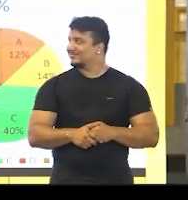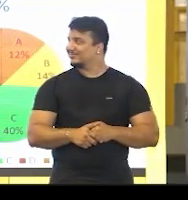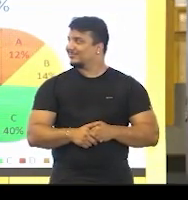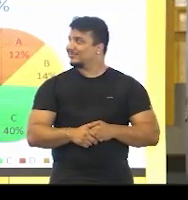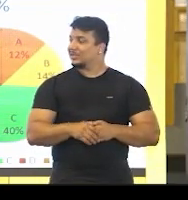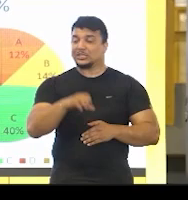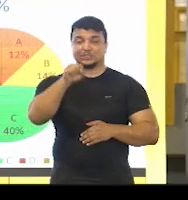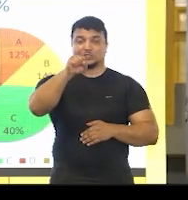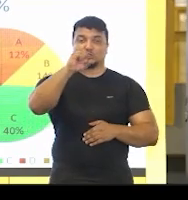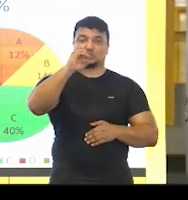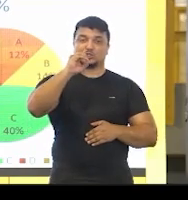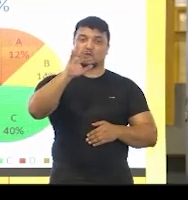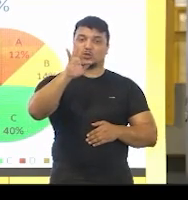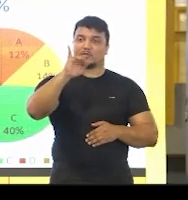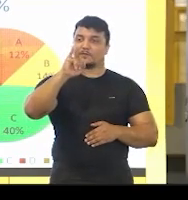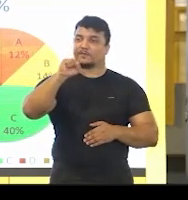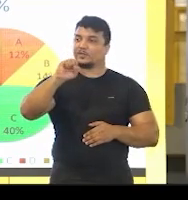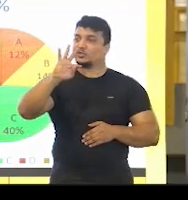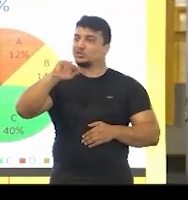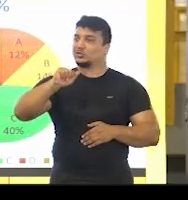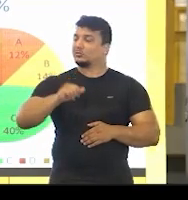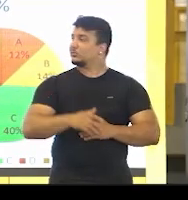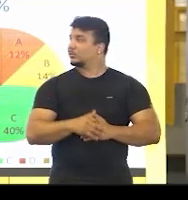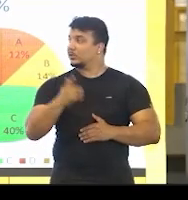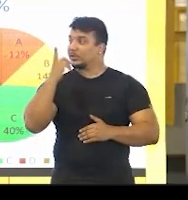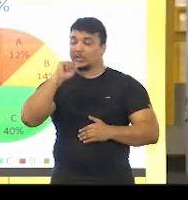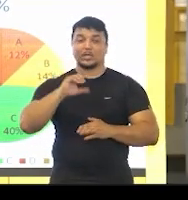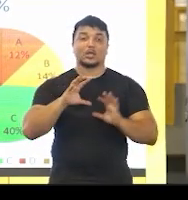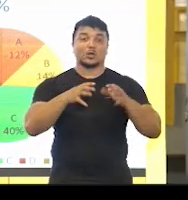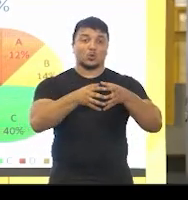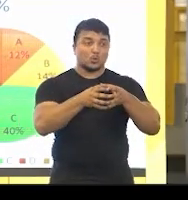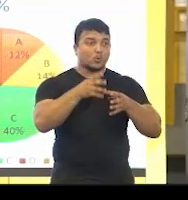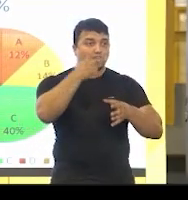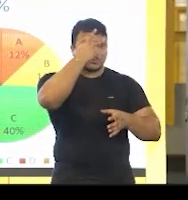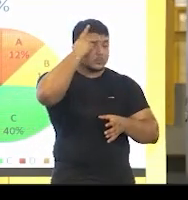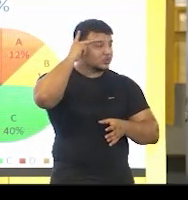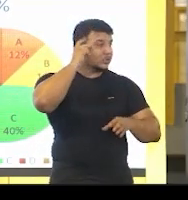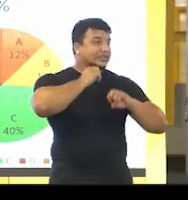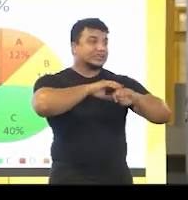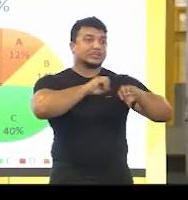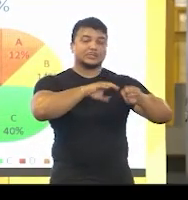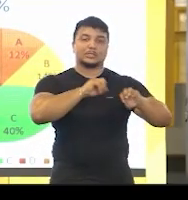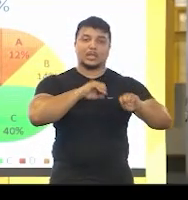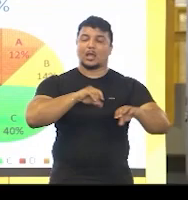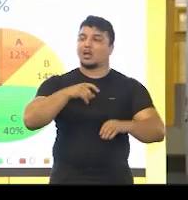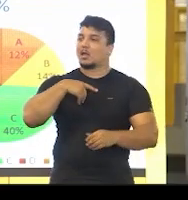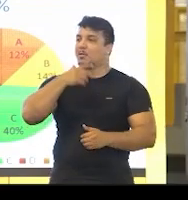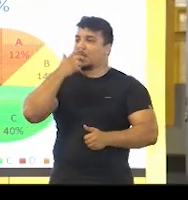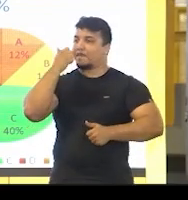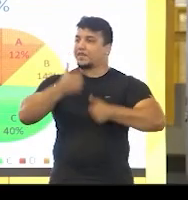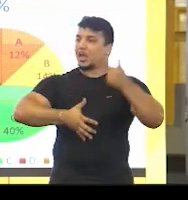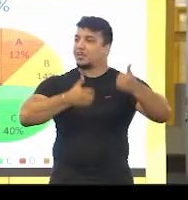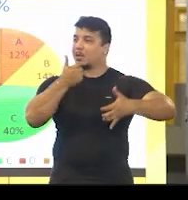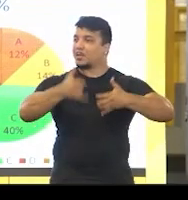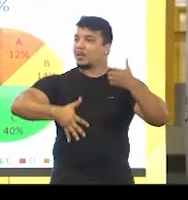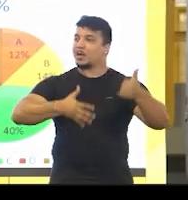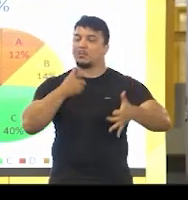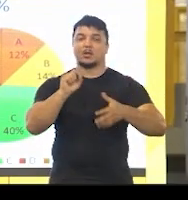É sofista. Quem eram sofistas? Pessoas que ensinavam a retórica. E o que é retórica?